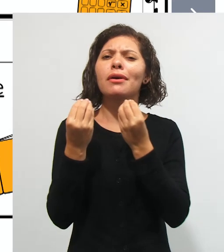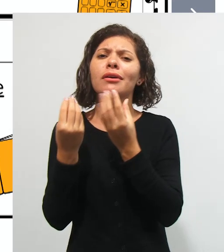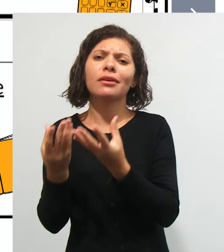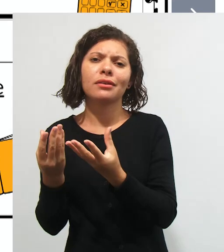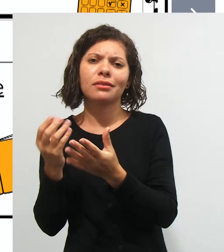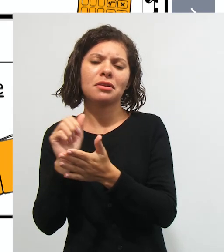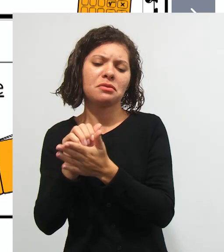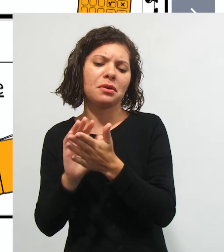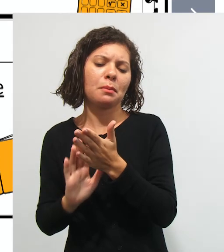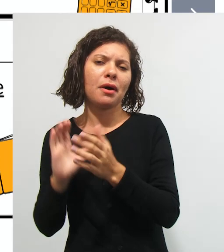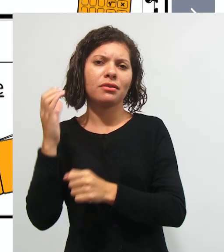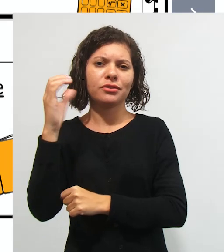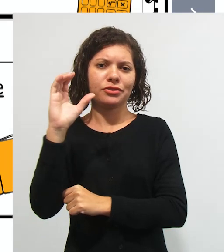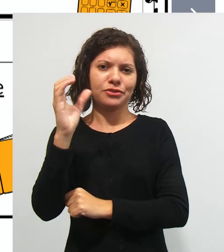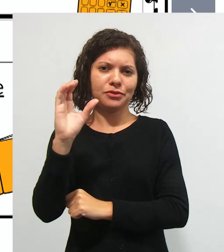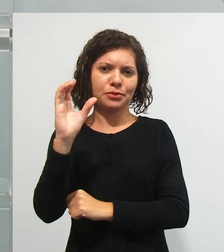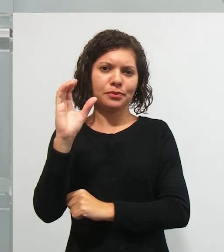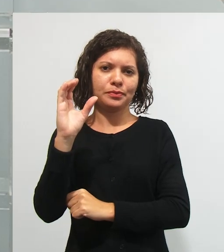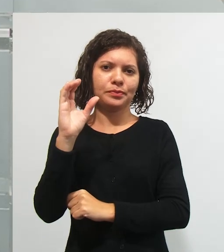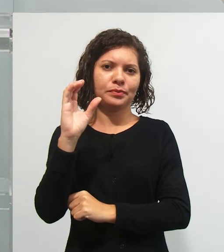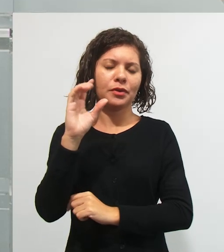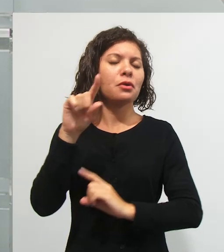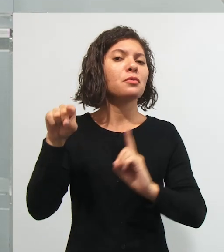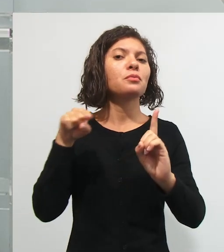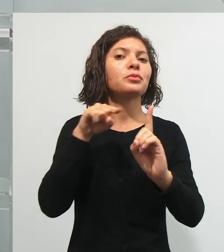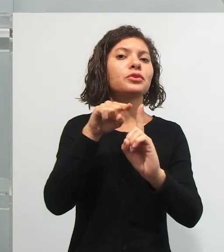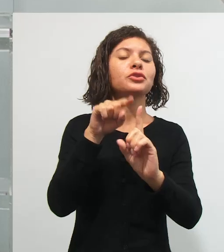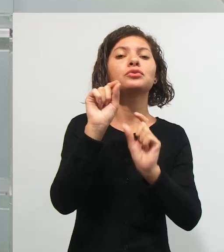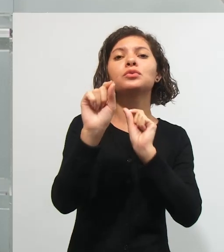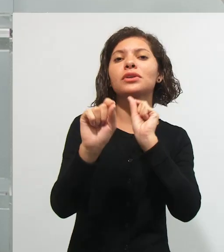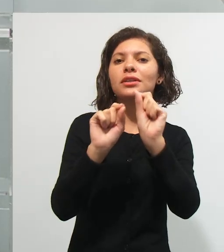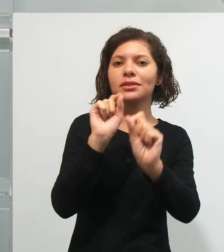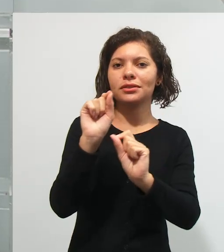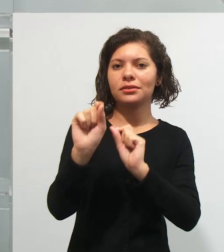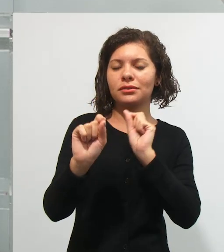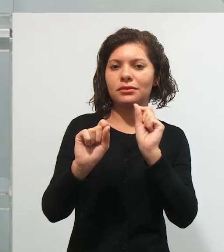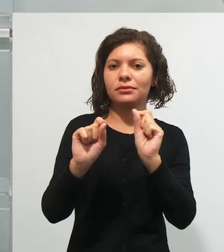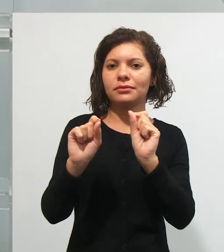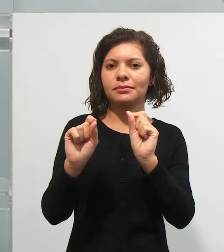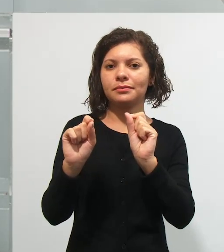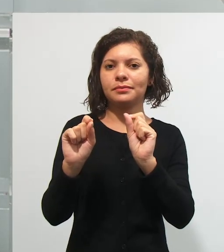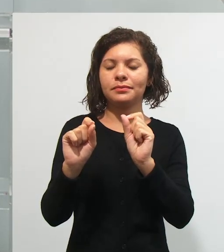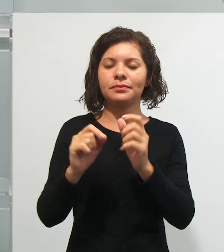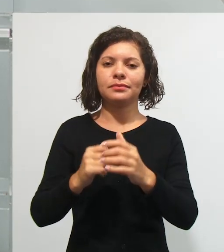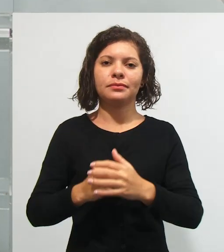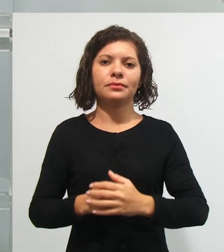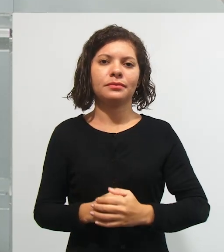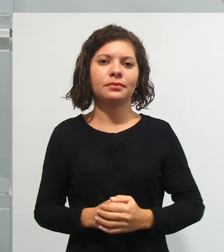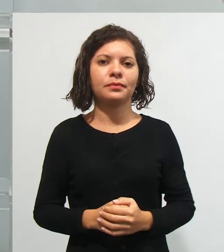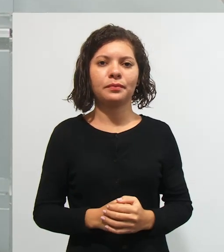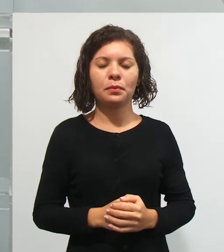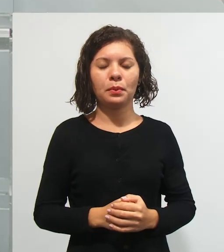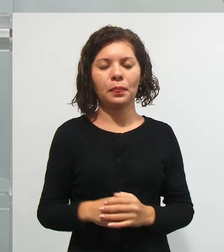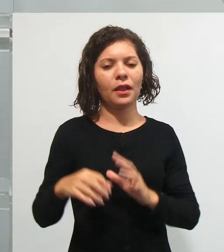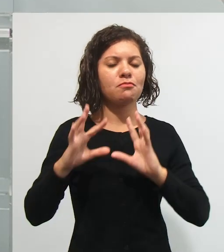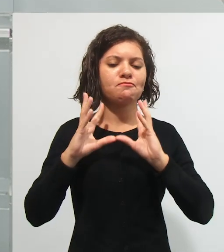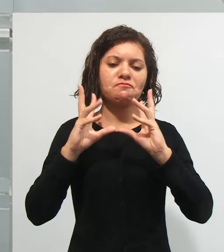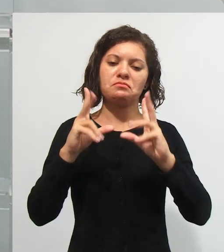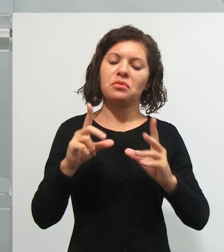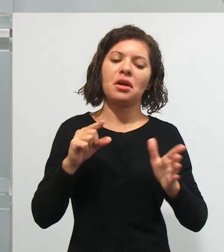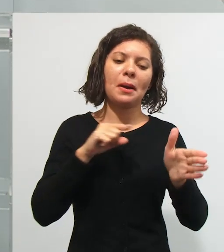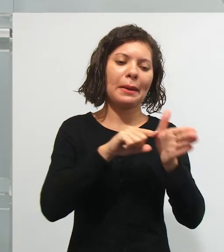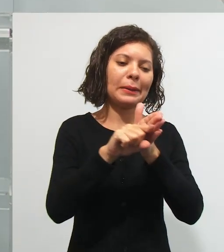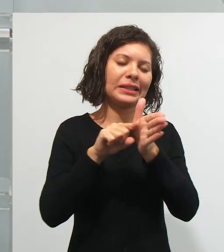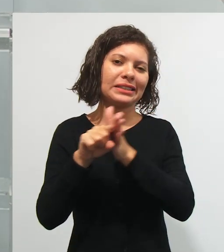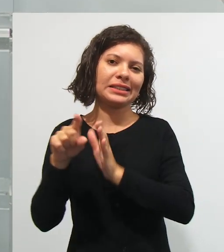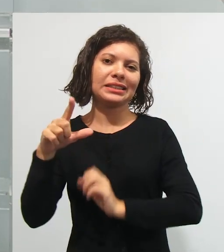é a sua motivação. Para quê? Você vai fazer isso para quê? Toda pesquisa tem esse elemento, o para